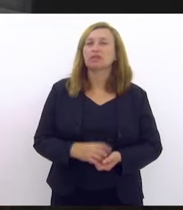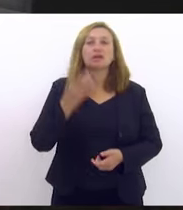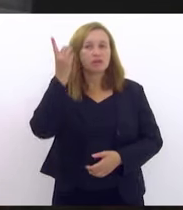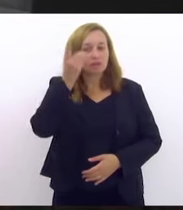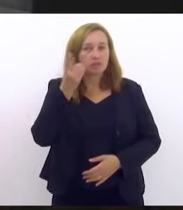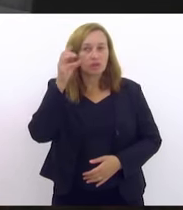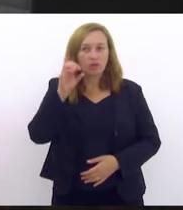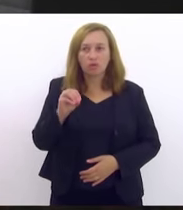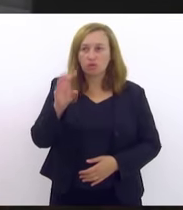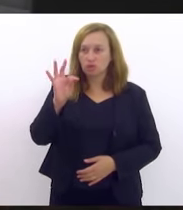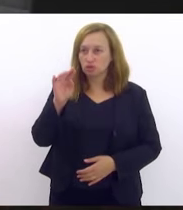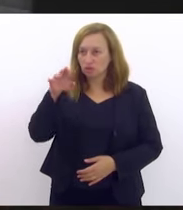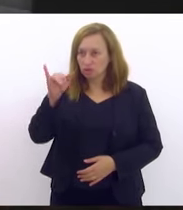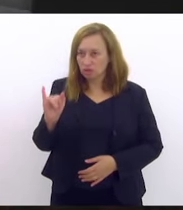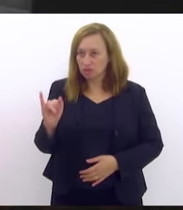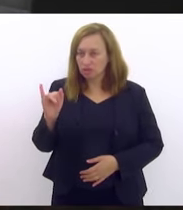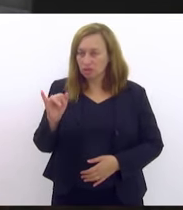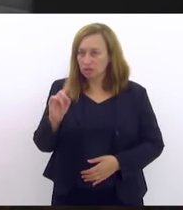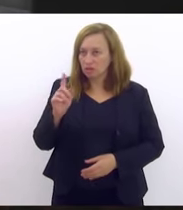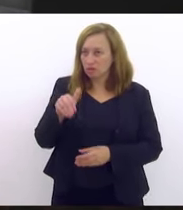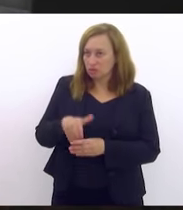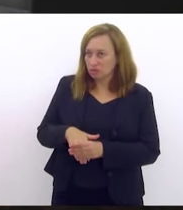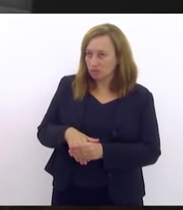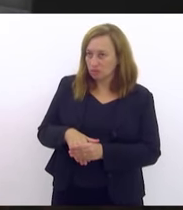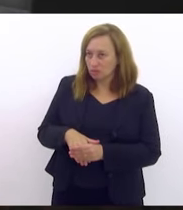Deputado Otônio, Vossa Excelência não votou.